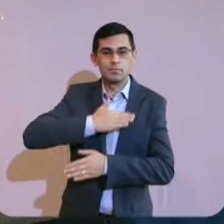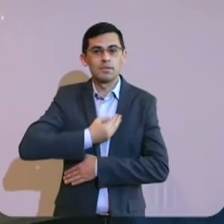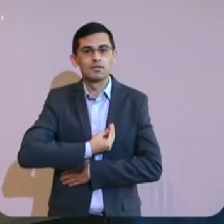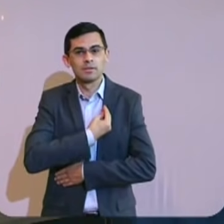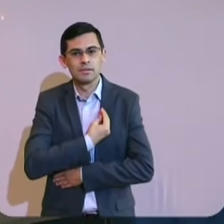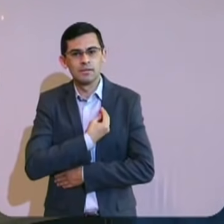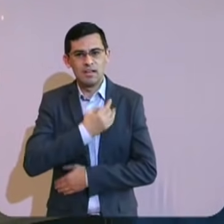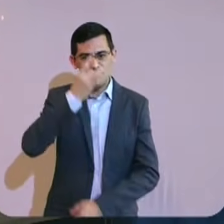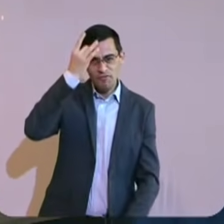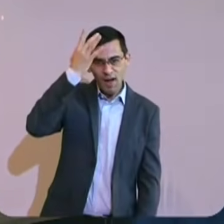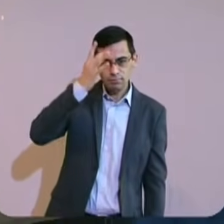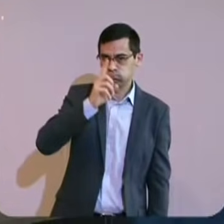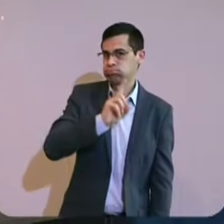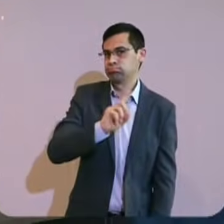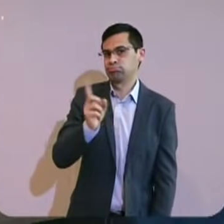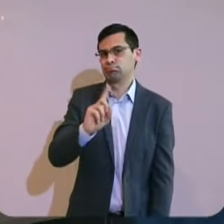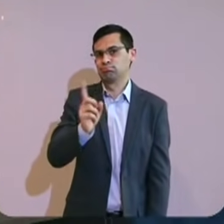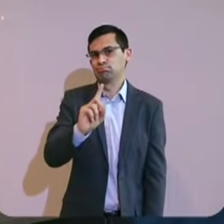Gente, não era fácil não